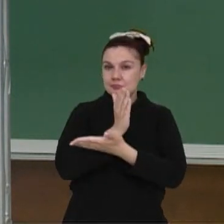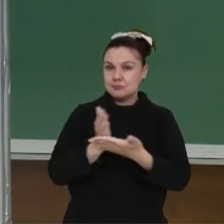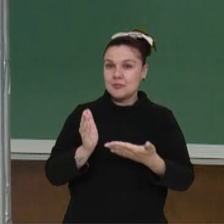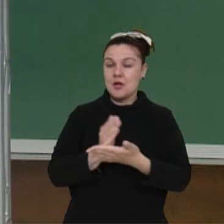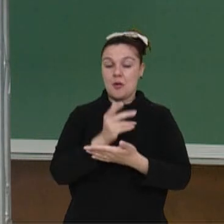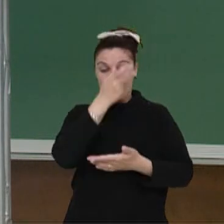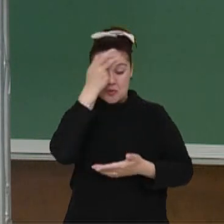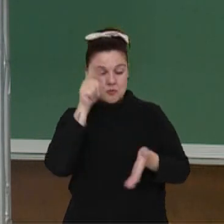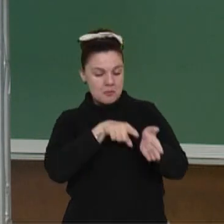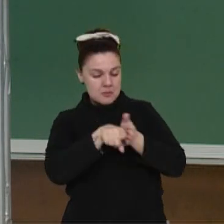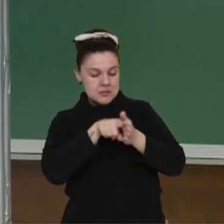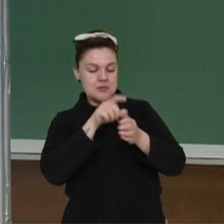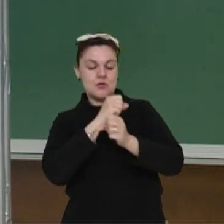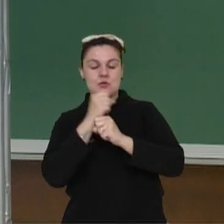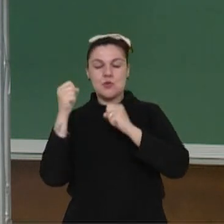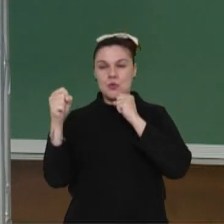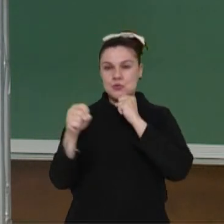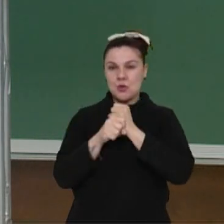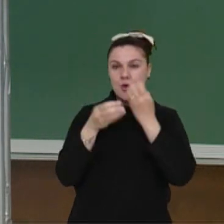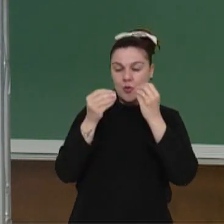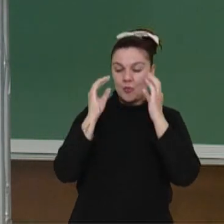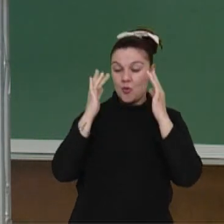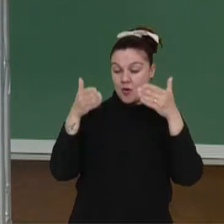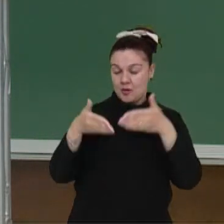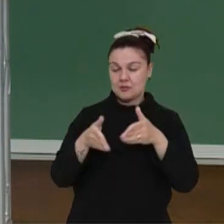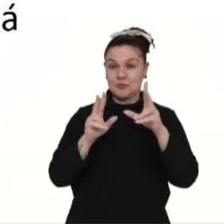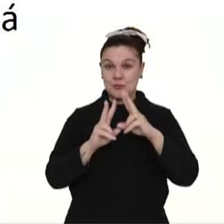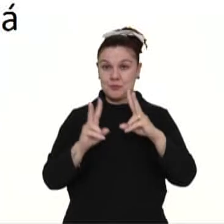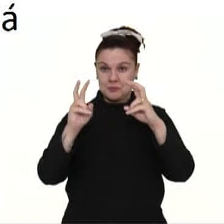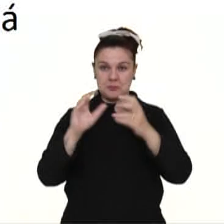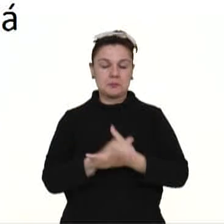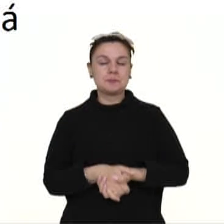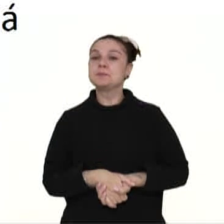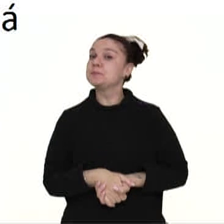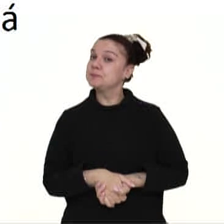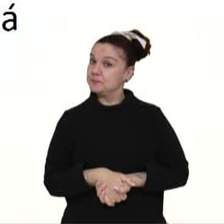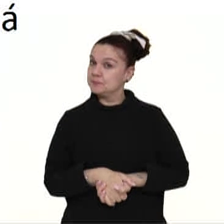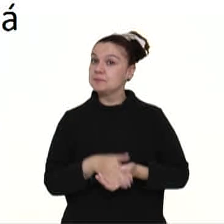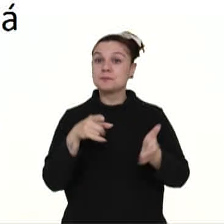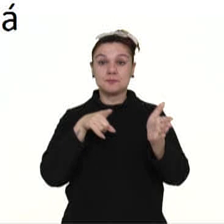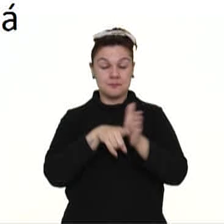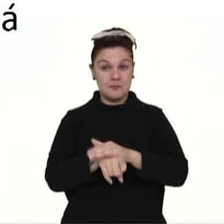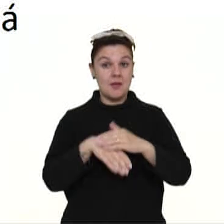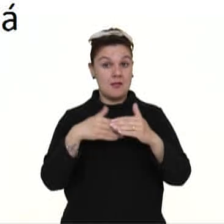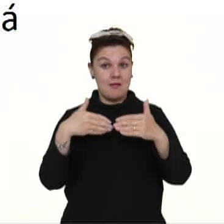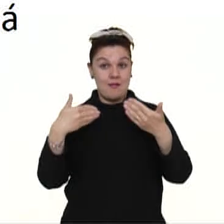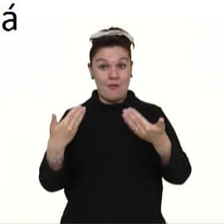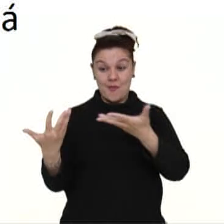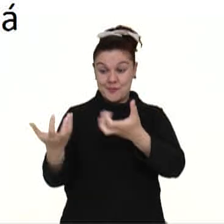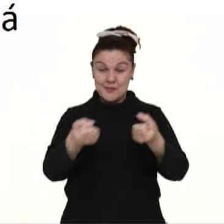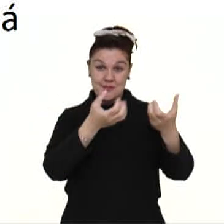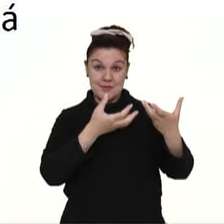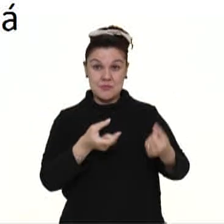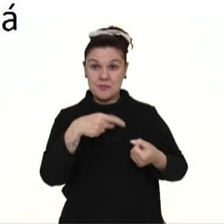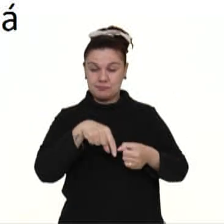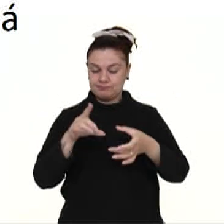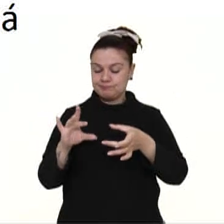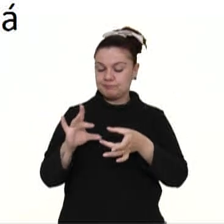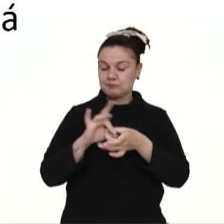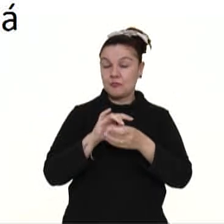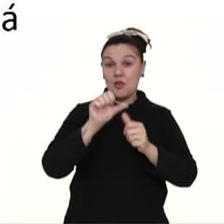vão abordar cada um deles esse tema. E aí, quiz. Qual das afirmativas